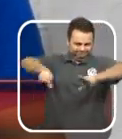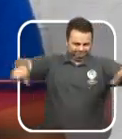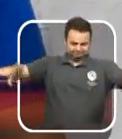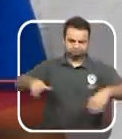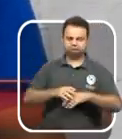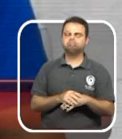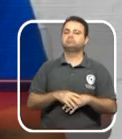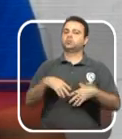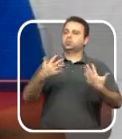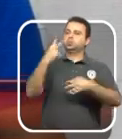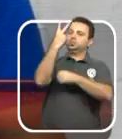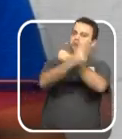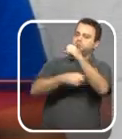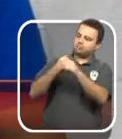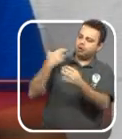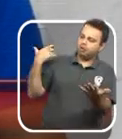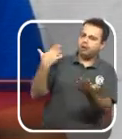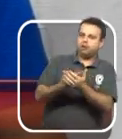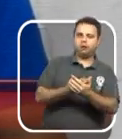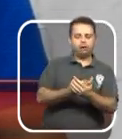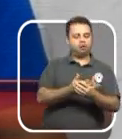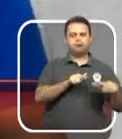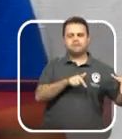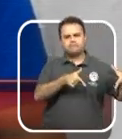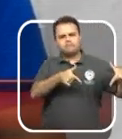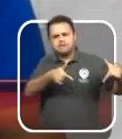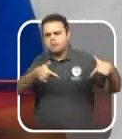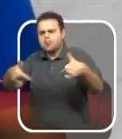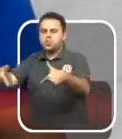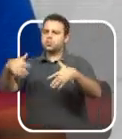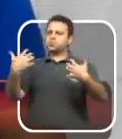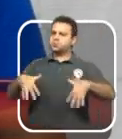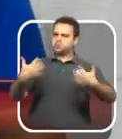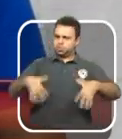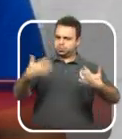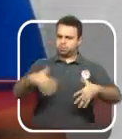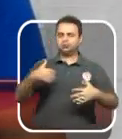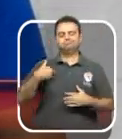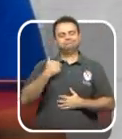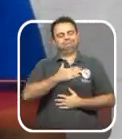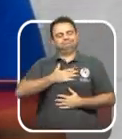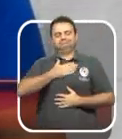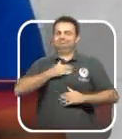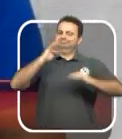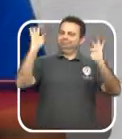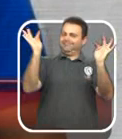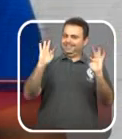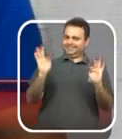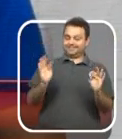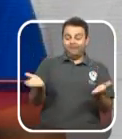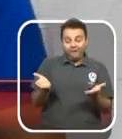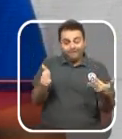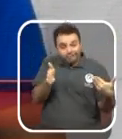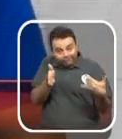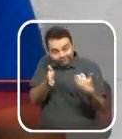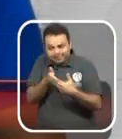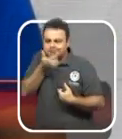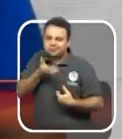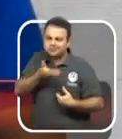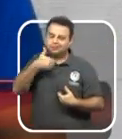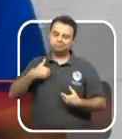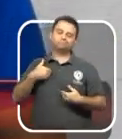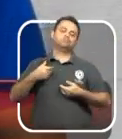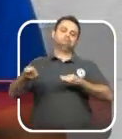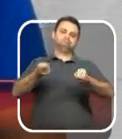Legislativo. Foram 2 anos intensos realmente, e eu estou muito feliz por isso, né? Chegando aí